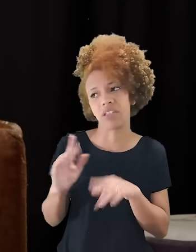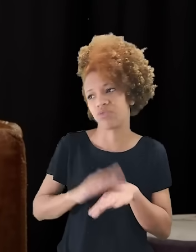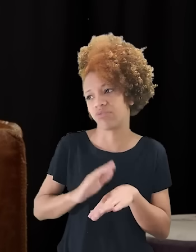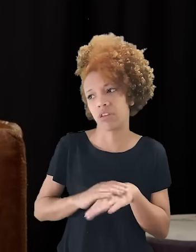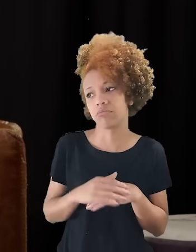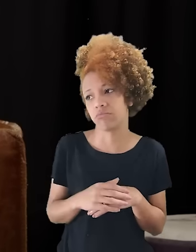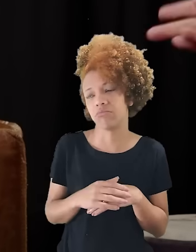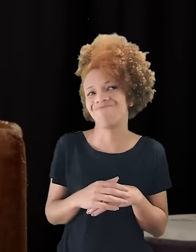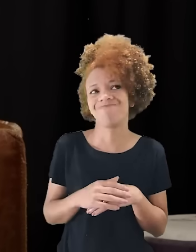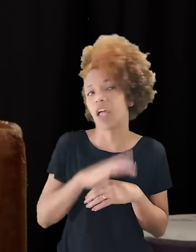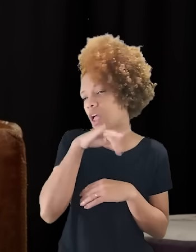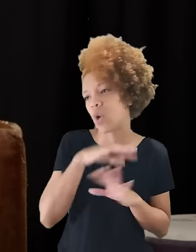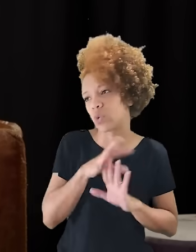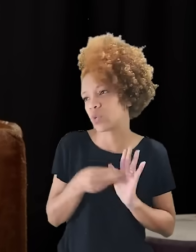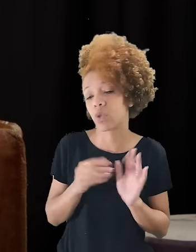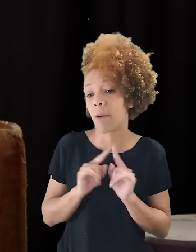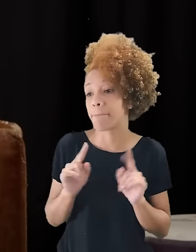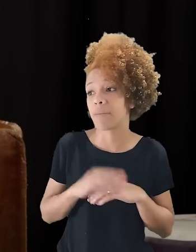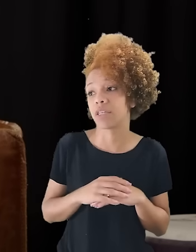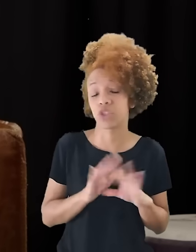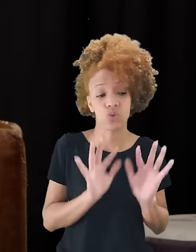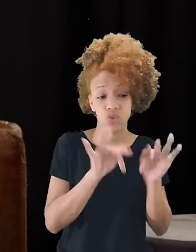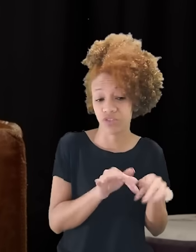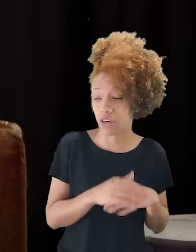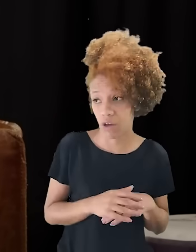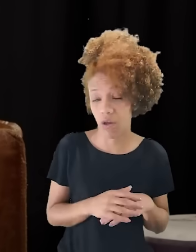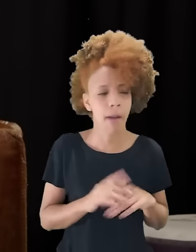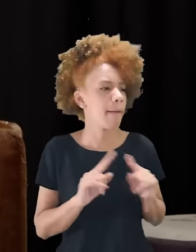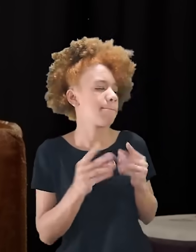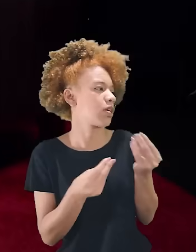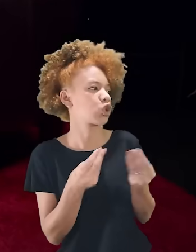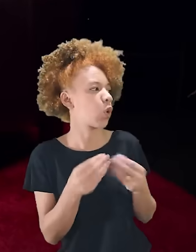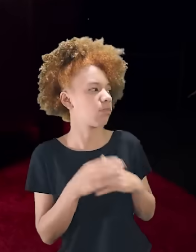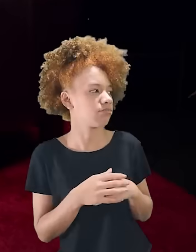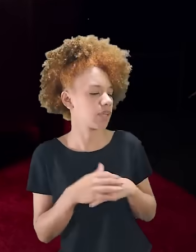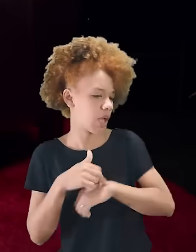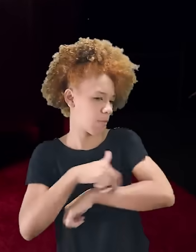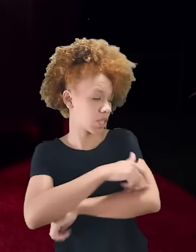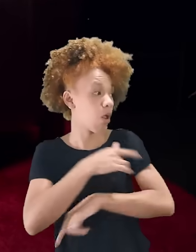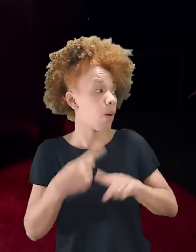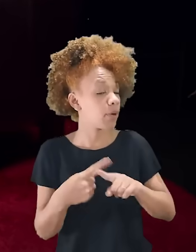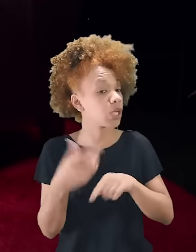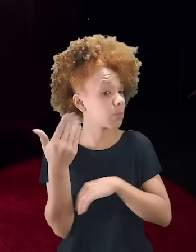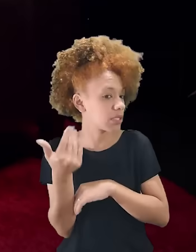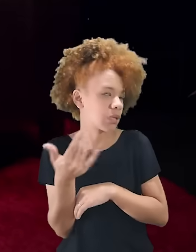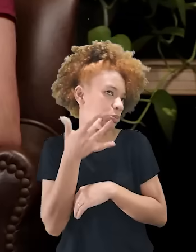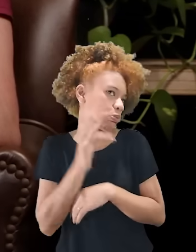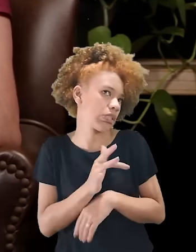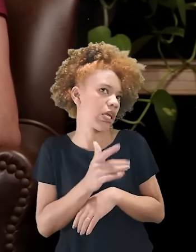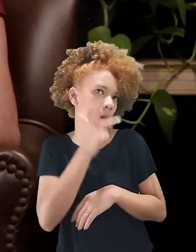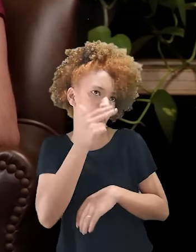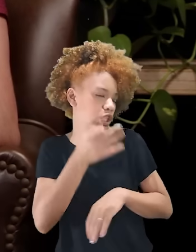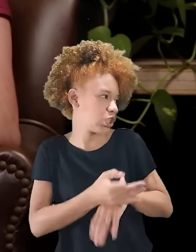né S sim sim sim é já é ruim de todo jeito mas tipo assim poxa aí no final também a pessoa então mas como é que é o universo da modelo hoje porque antigamente sei